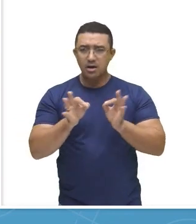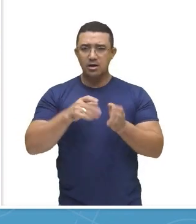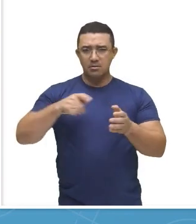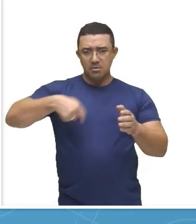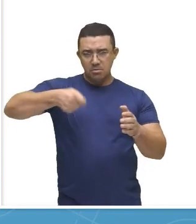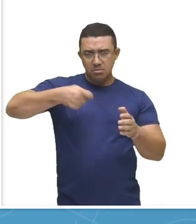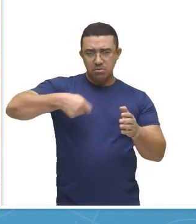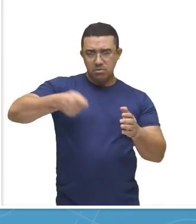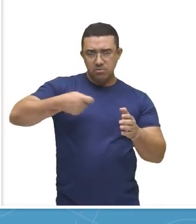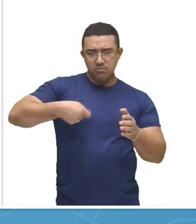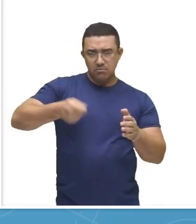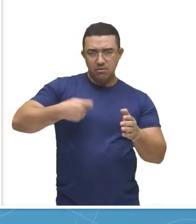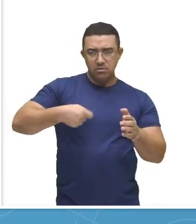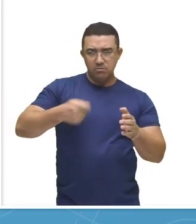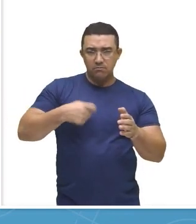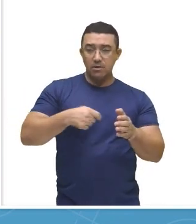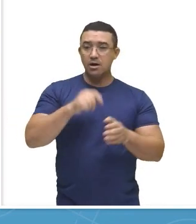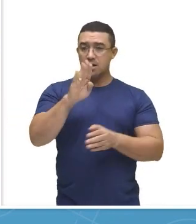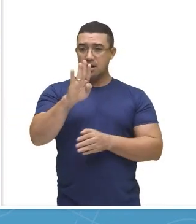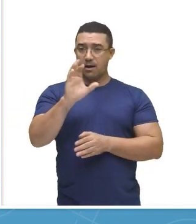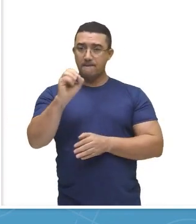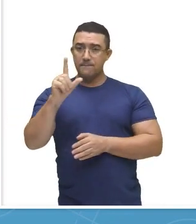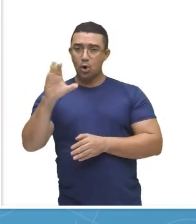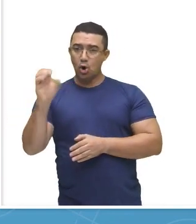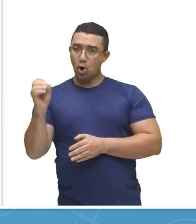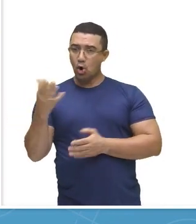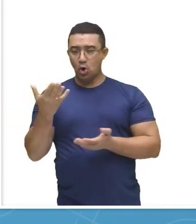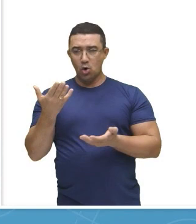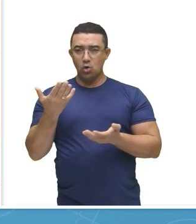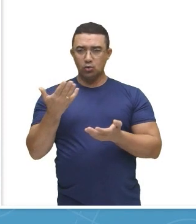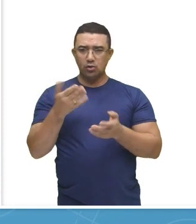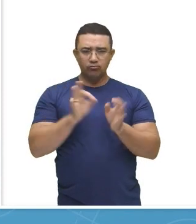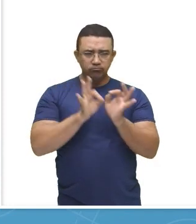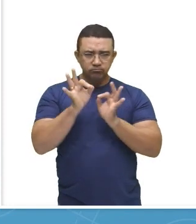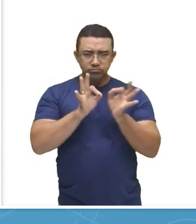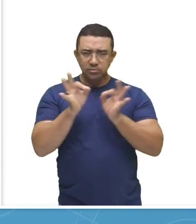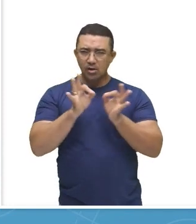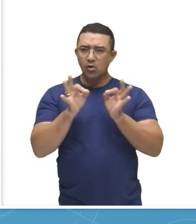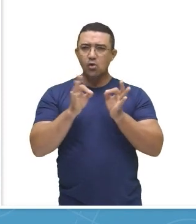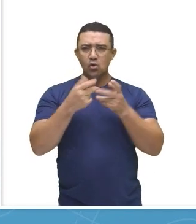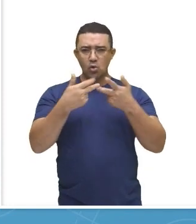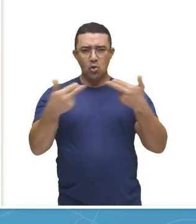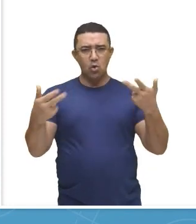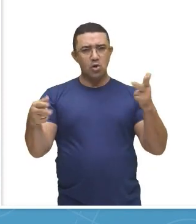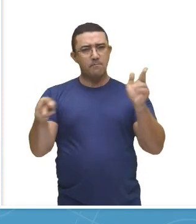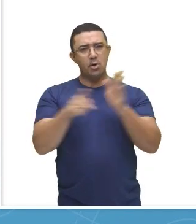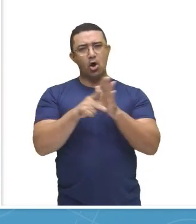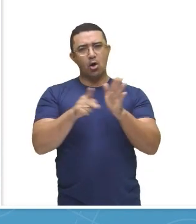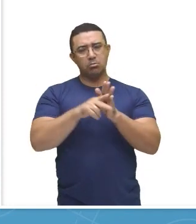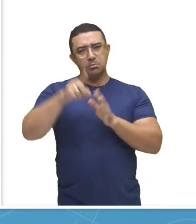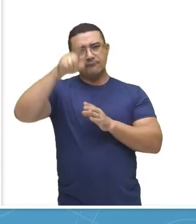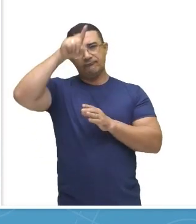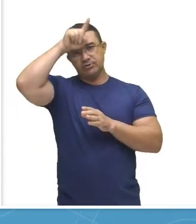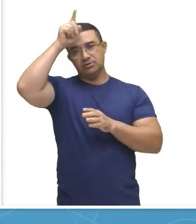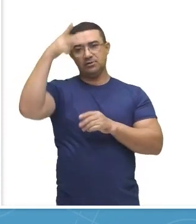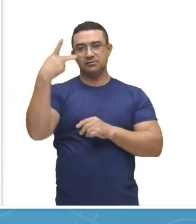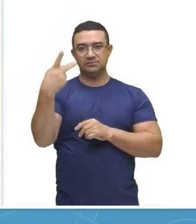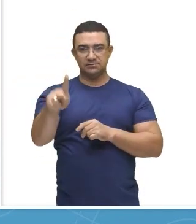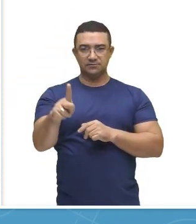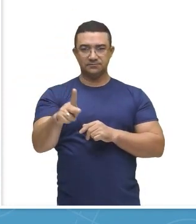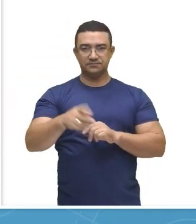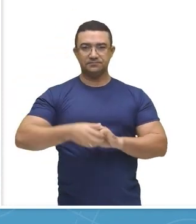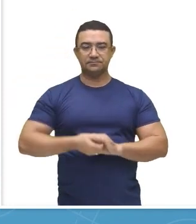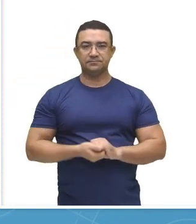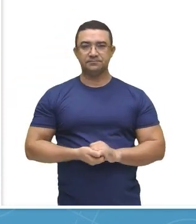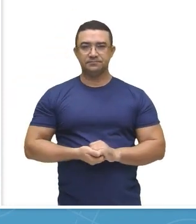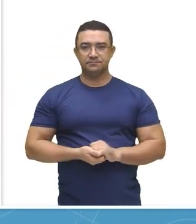uma receita, ok? Você produzir algo mais artesanal, também nesse sentido, certo?